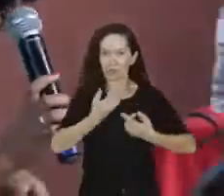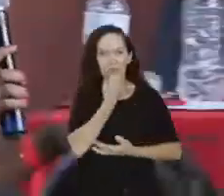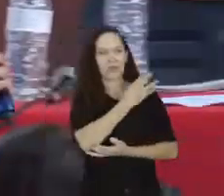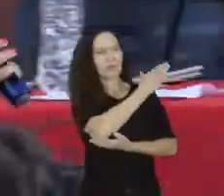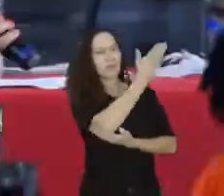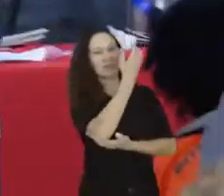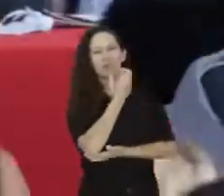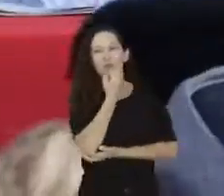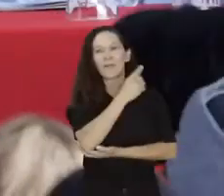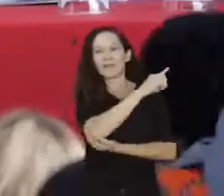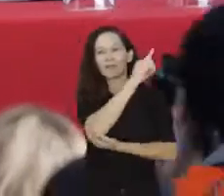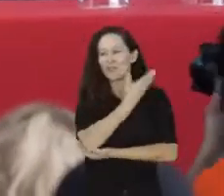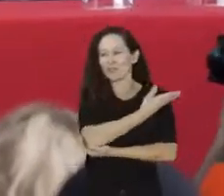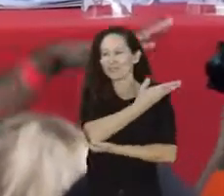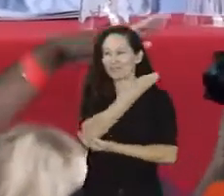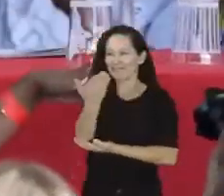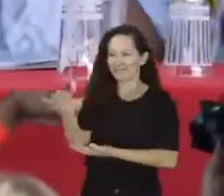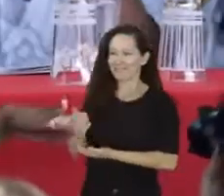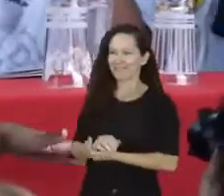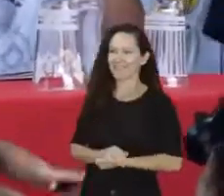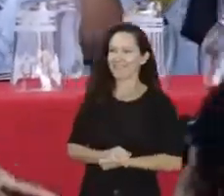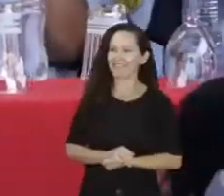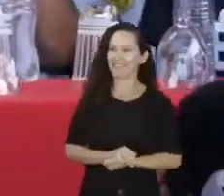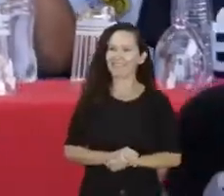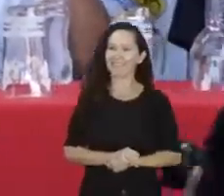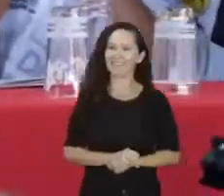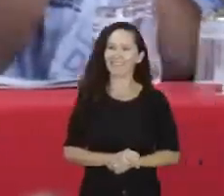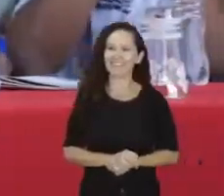Opa! Cadê o barulho para ela também?